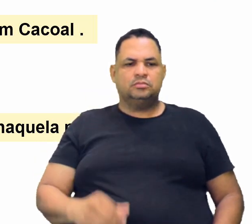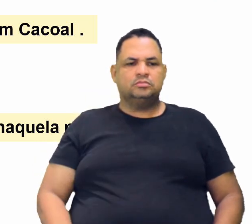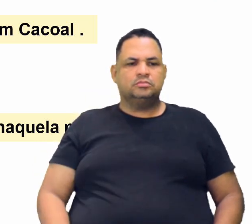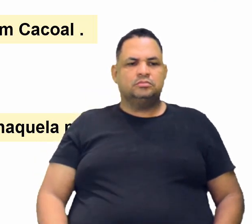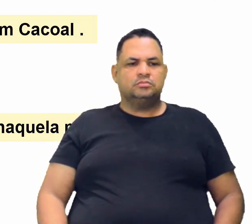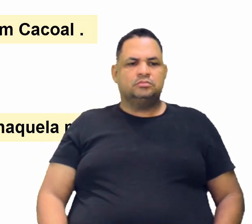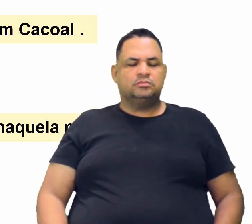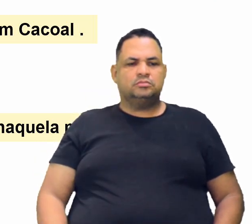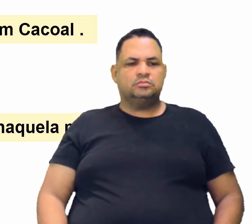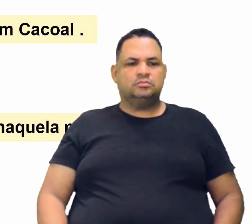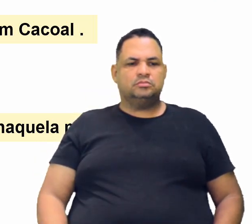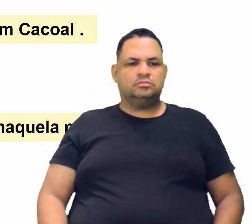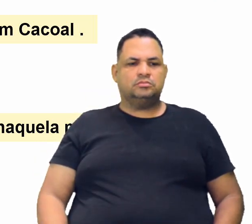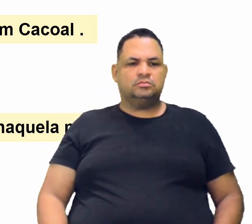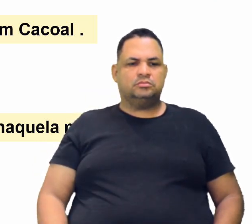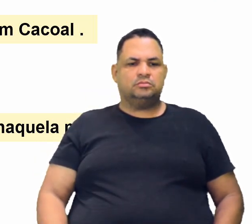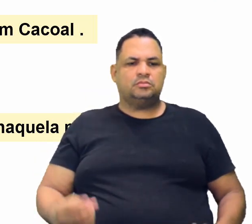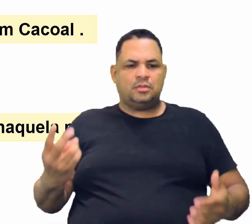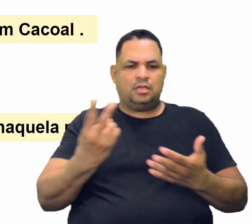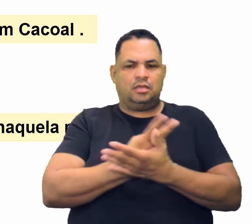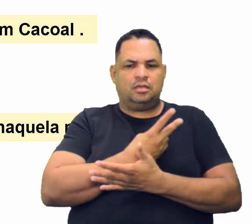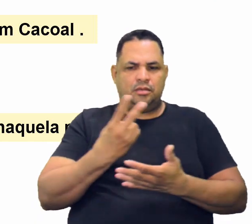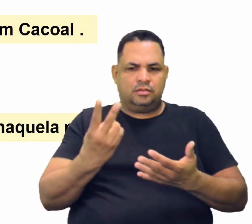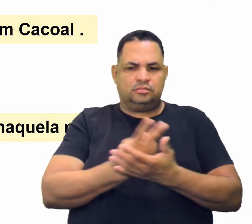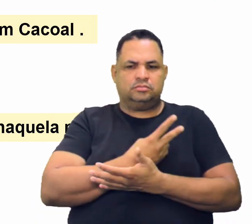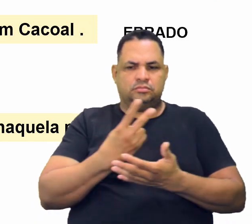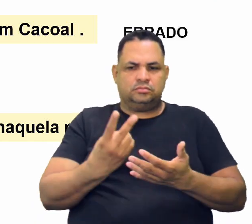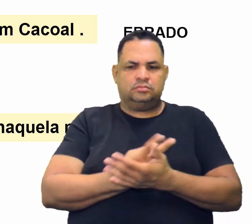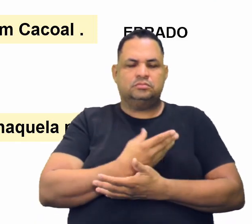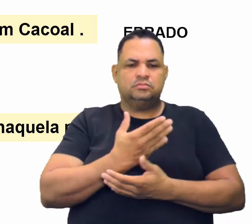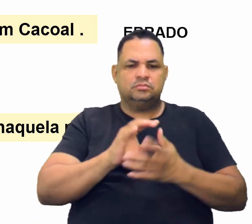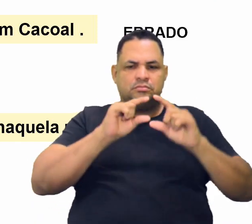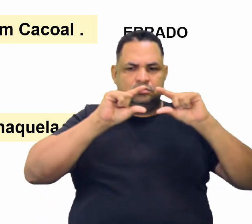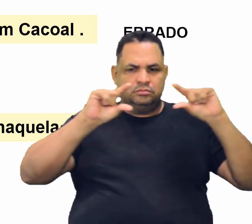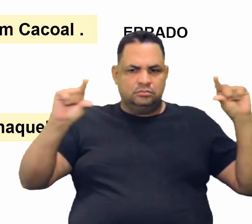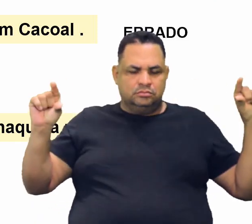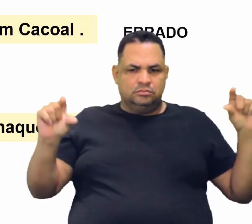certo? Então, está incorreto, né?